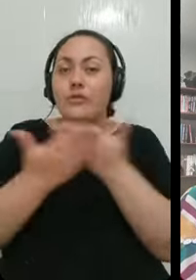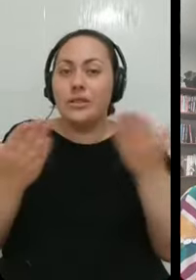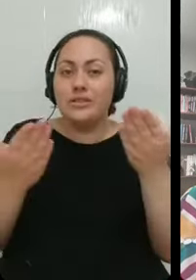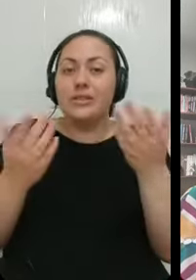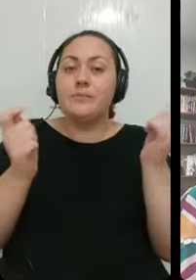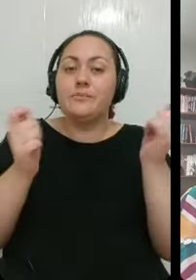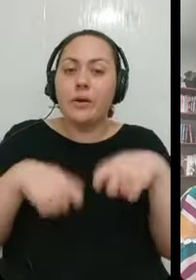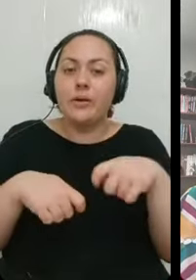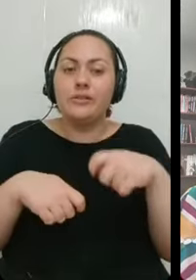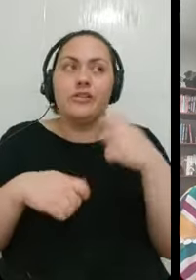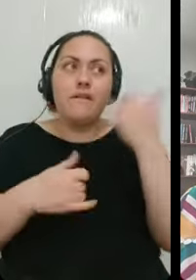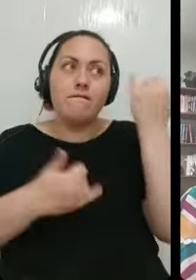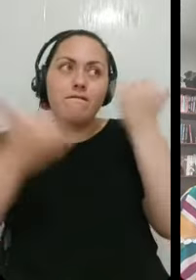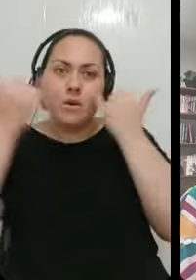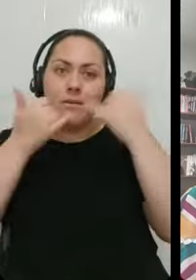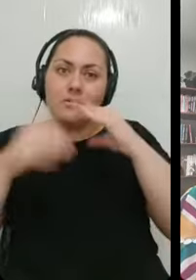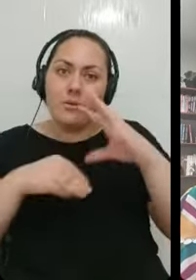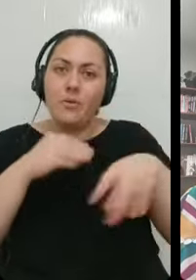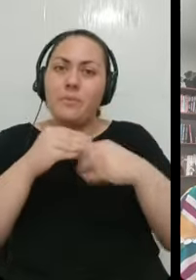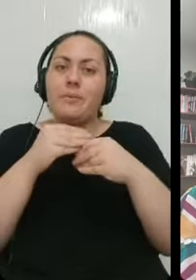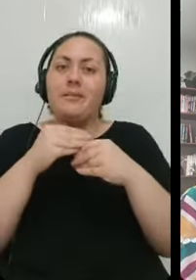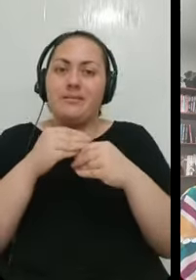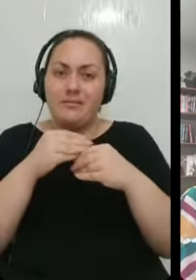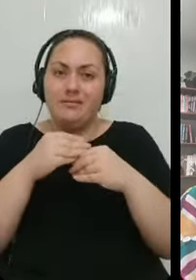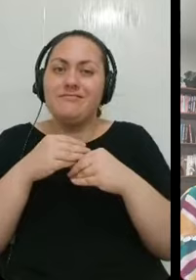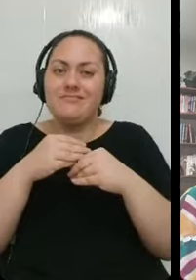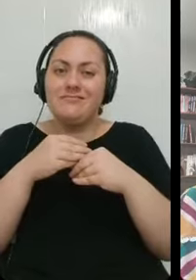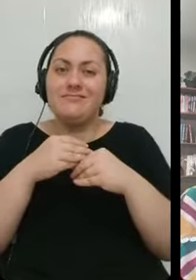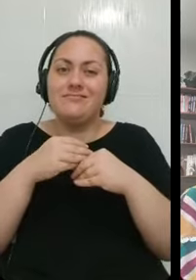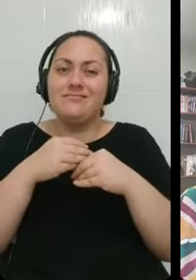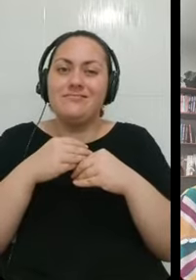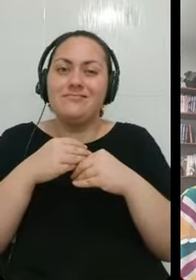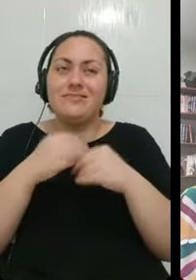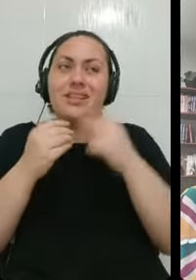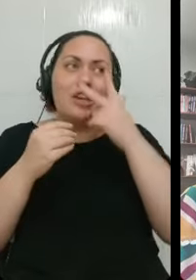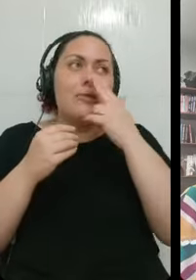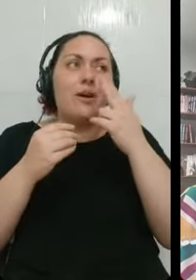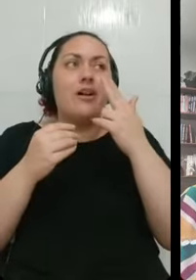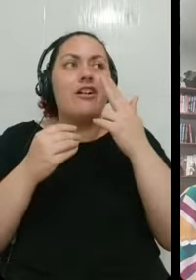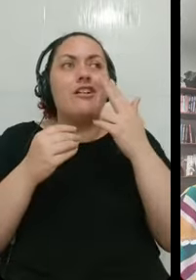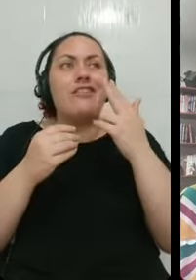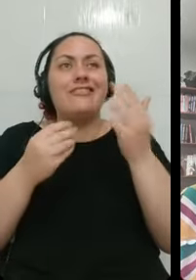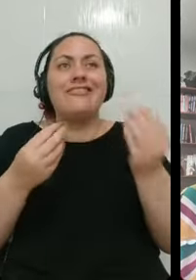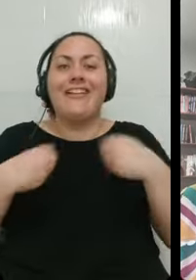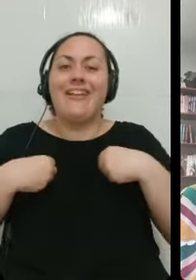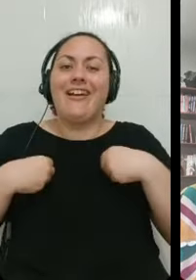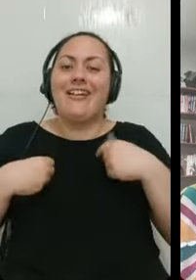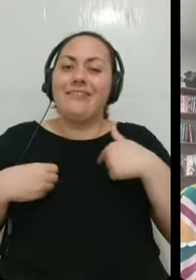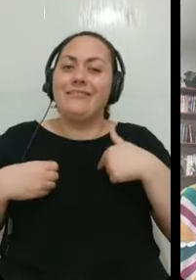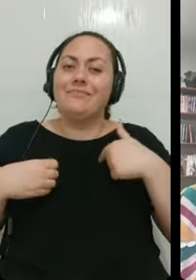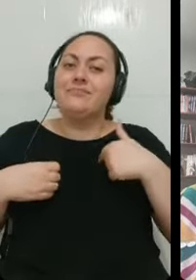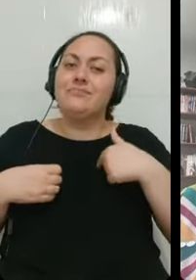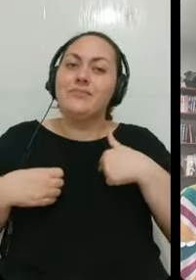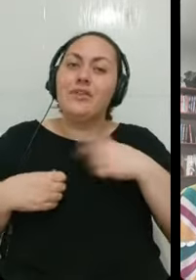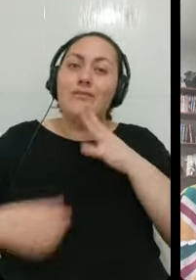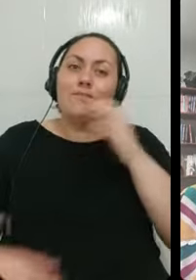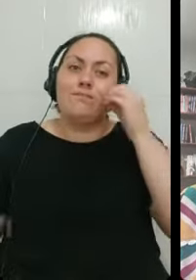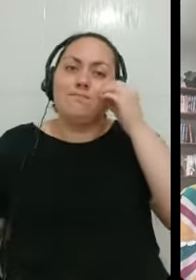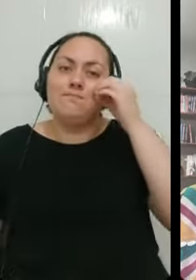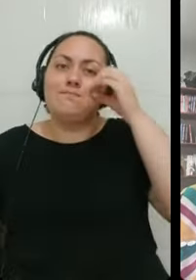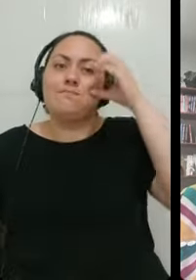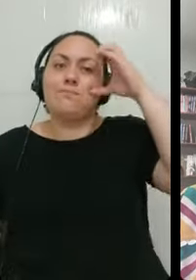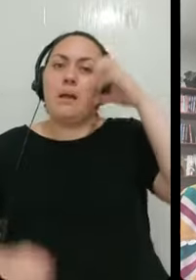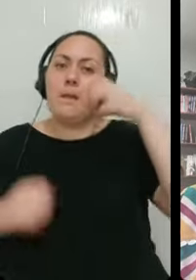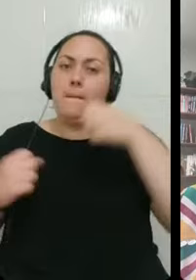para a gente, né, e nos empoderando no, né, nessa área de